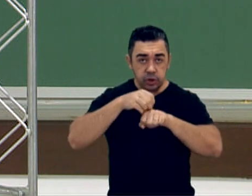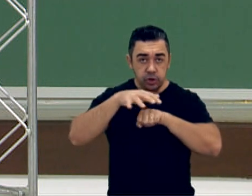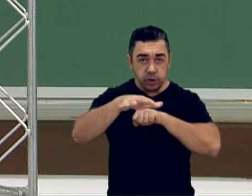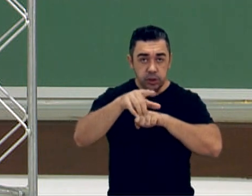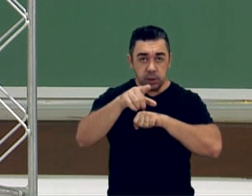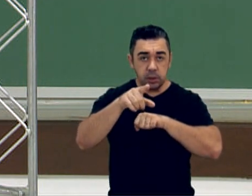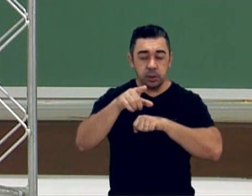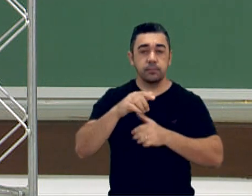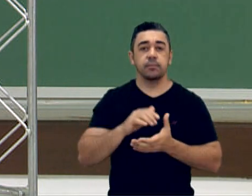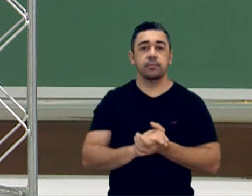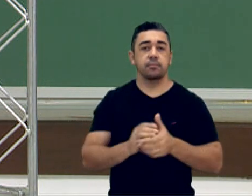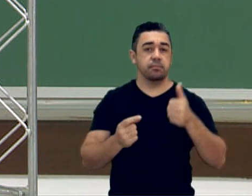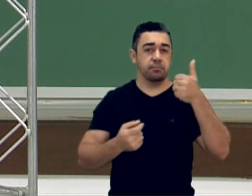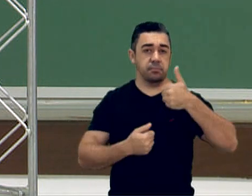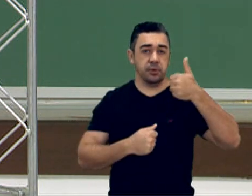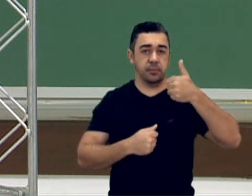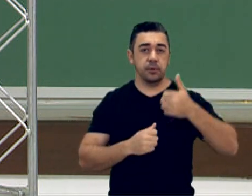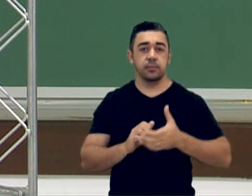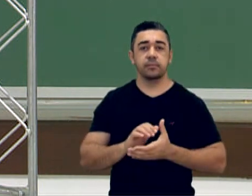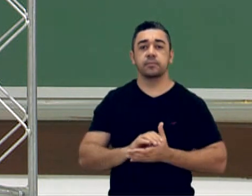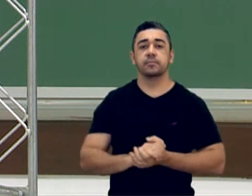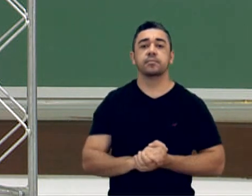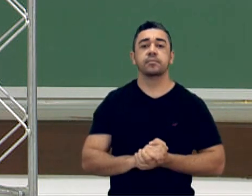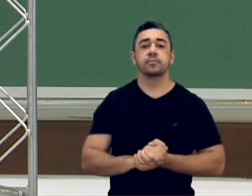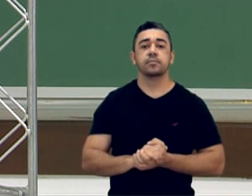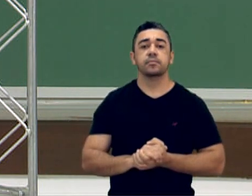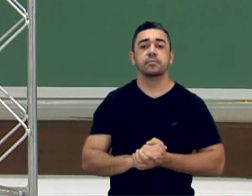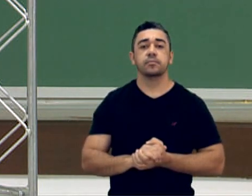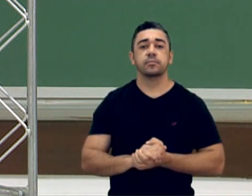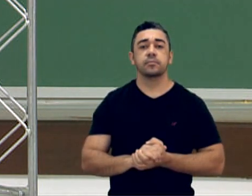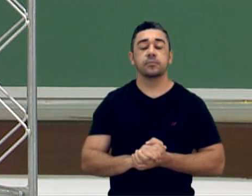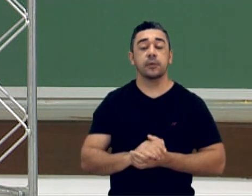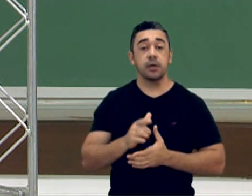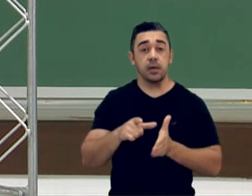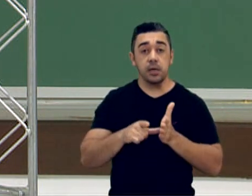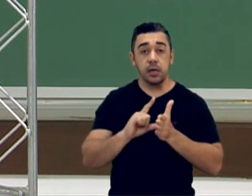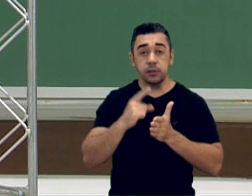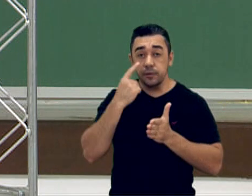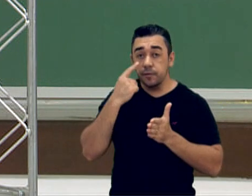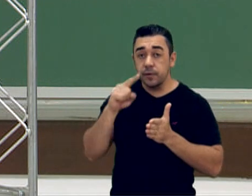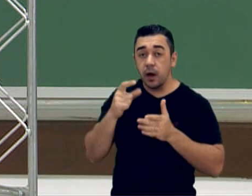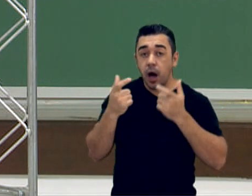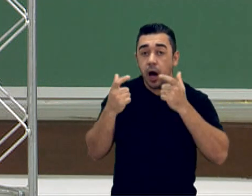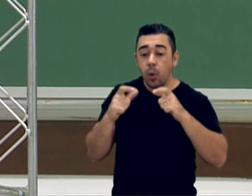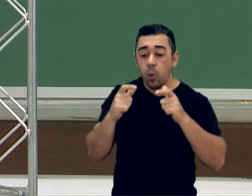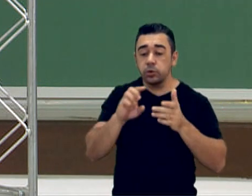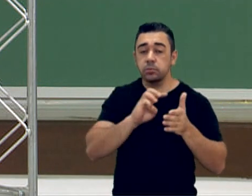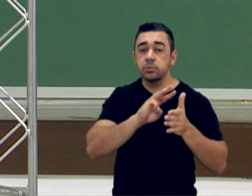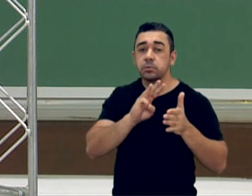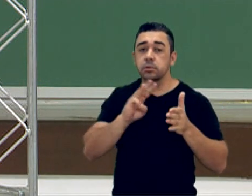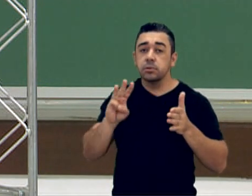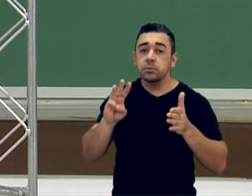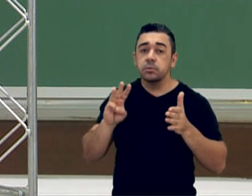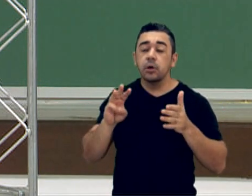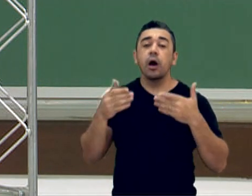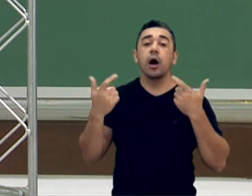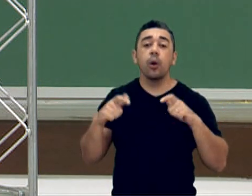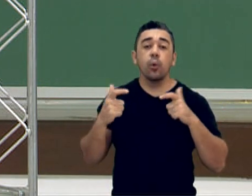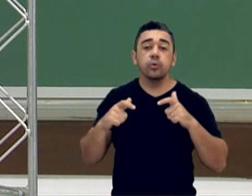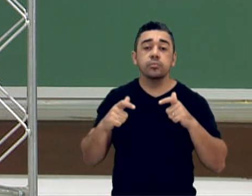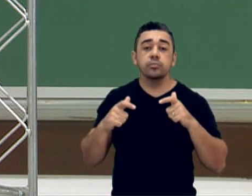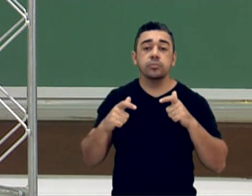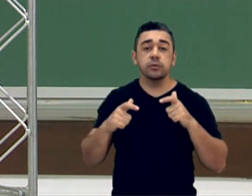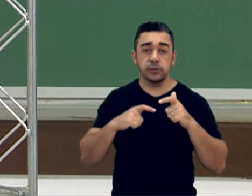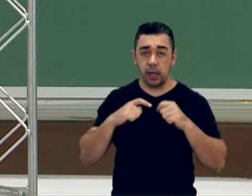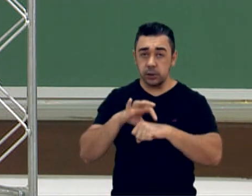engane. Number 1, check the source. Confira a fonte. De onde vem essa notícia? É de uma